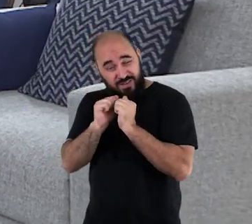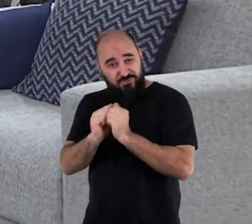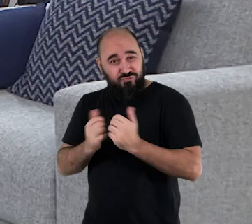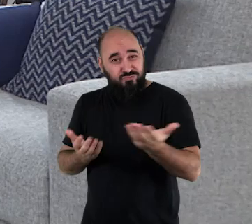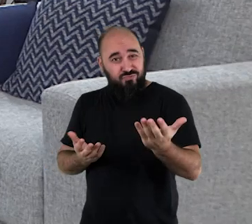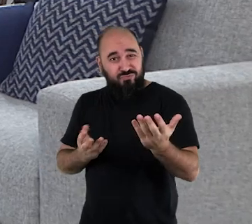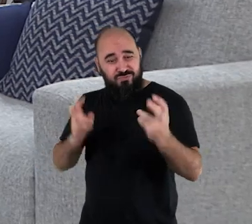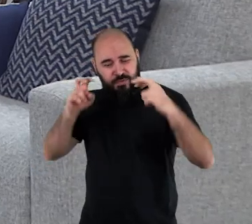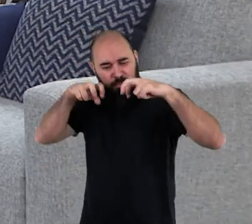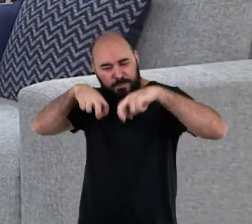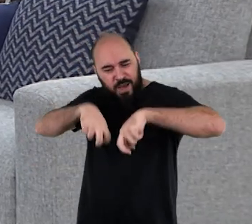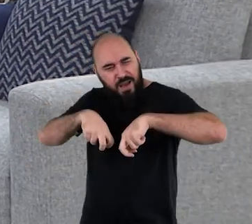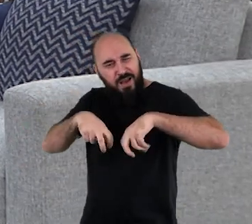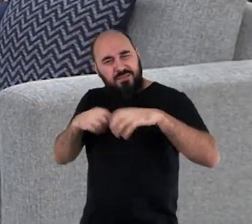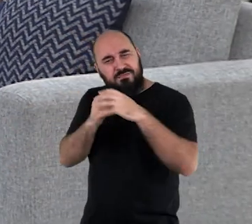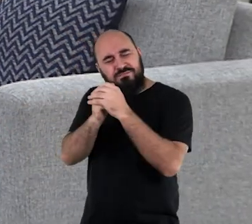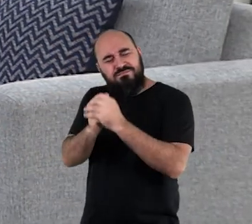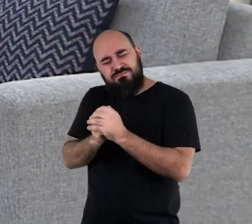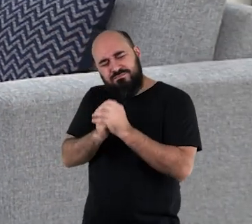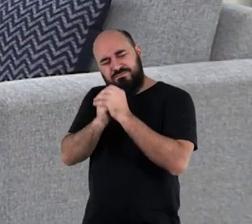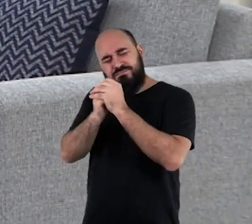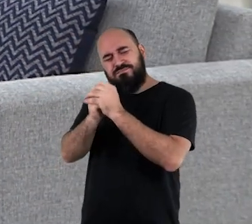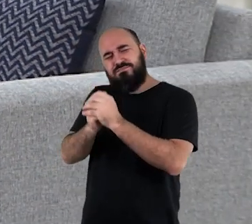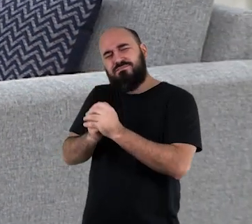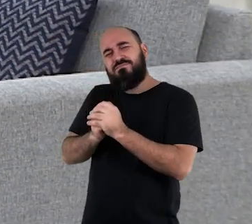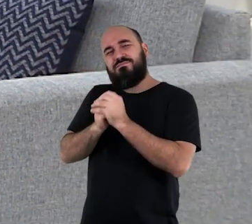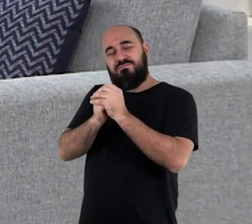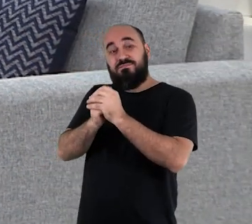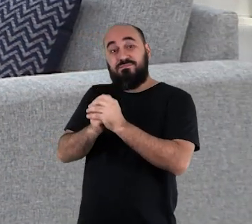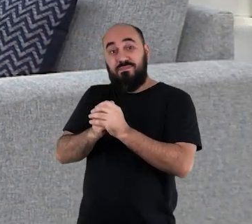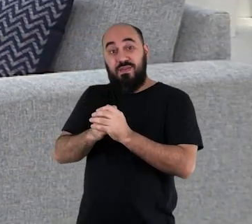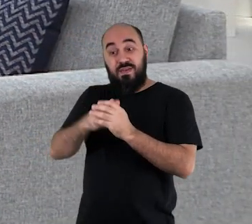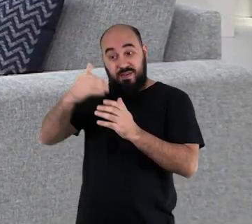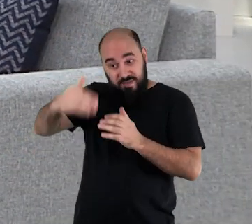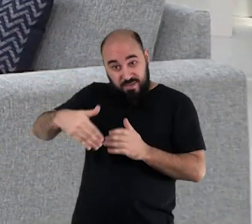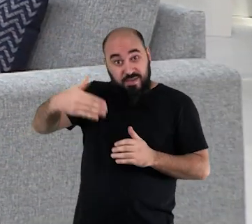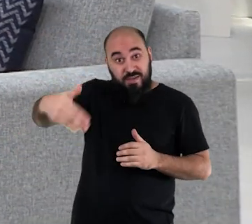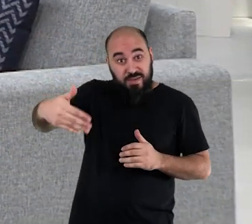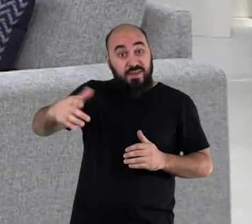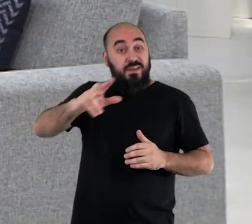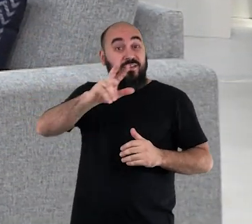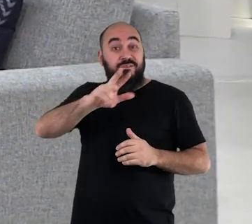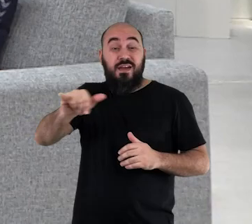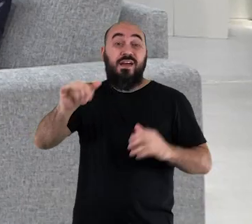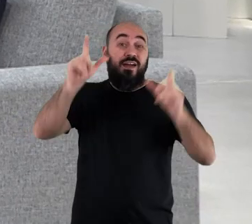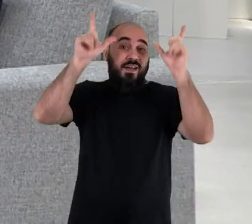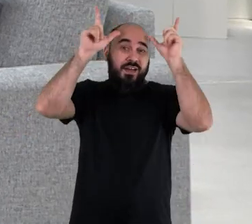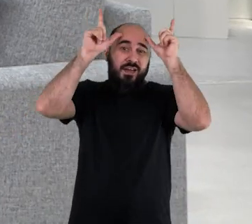Orar e assim